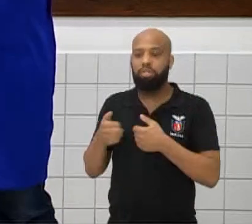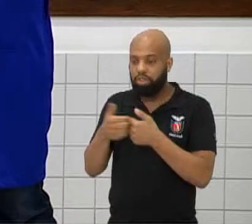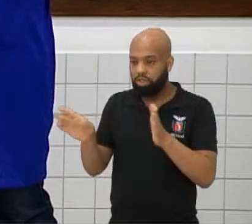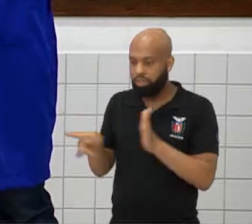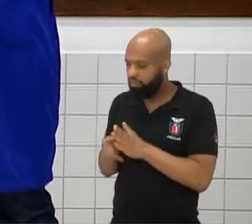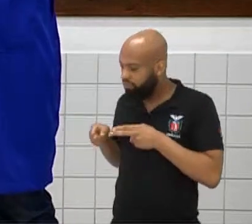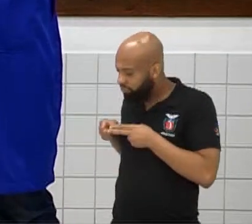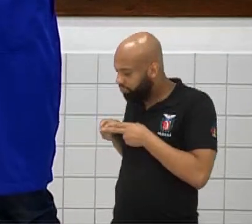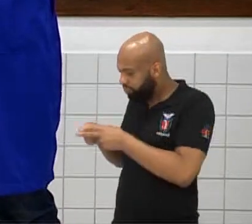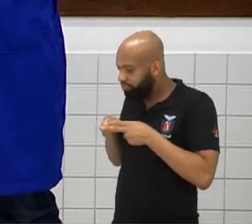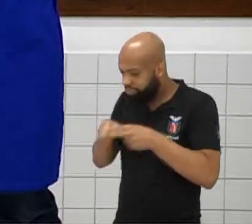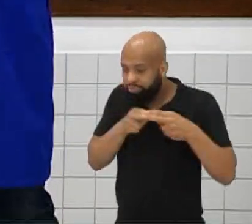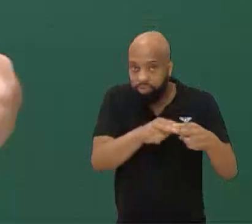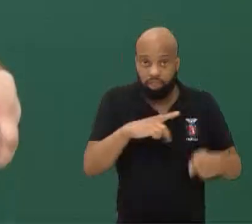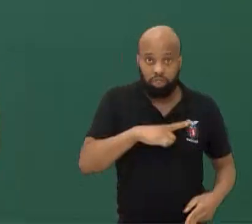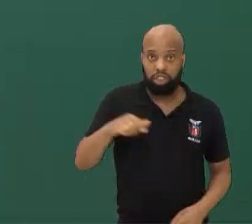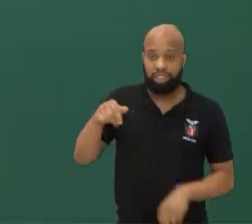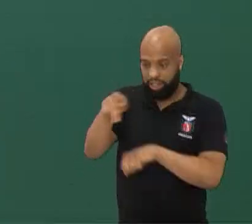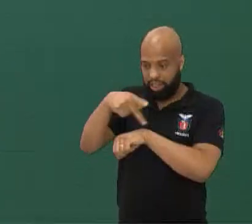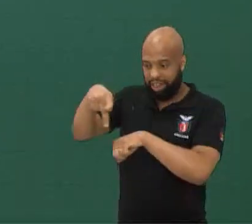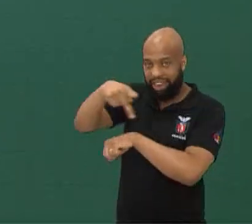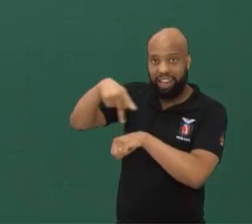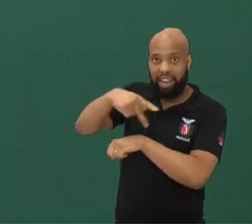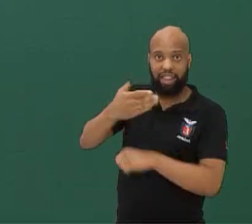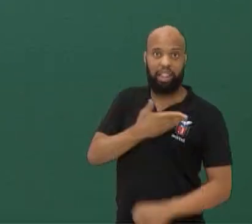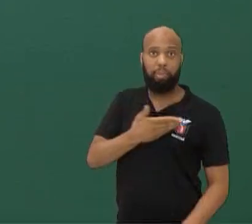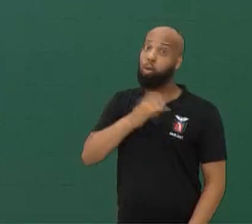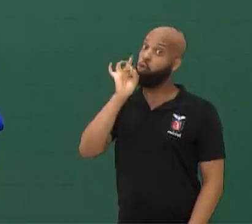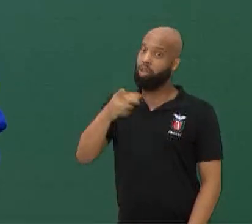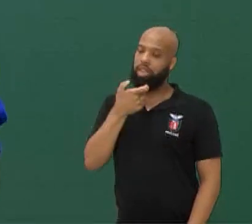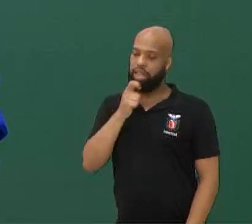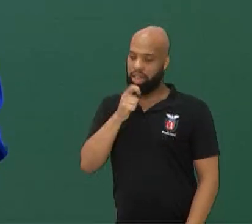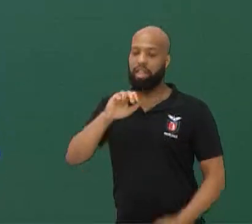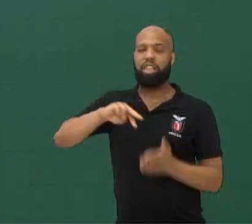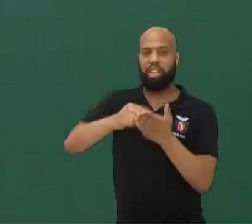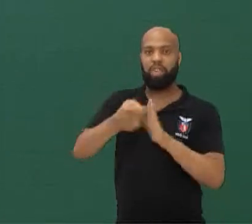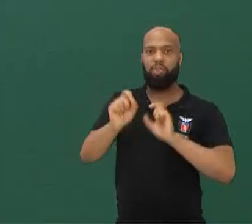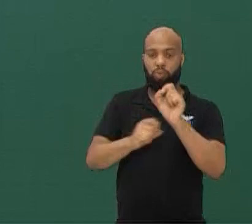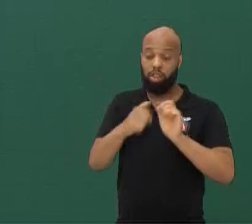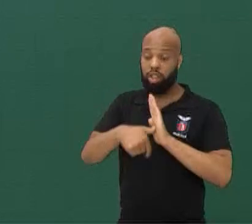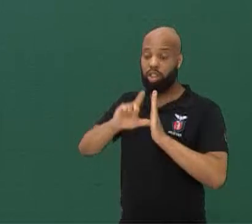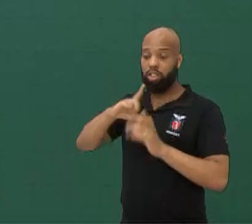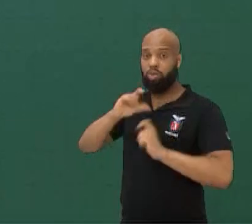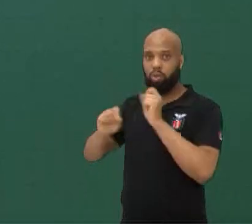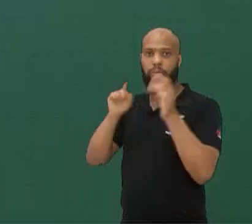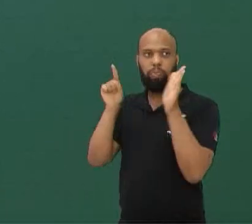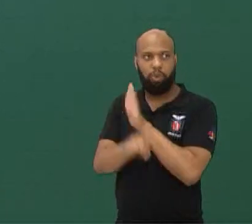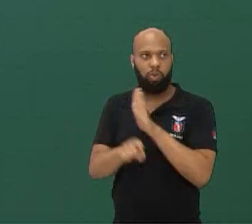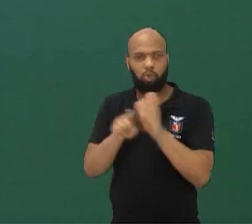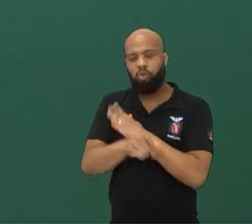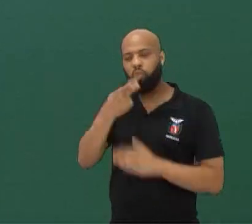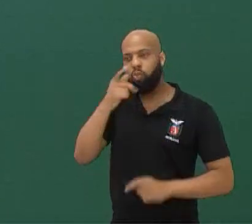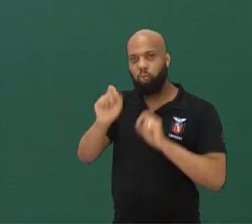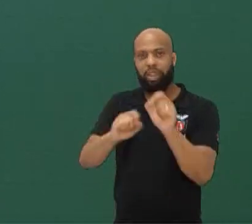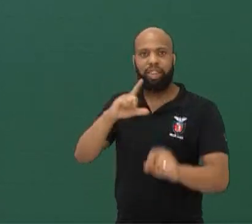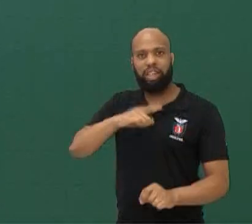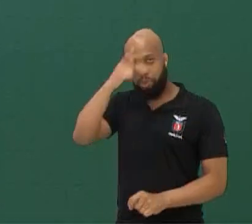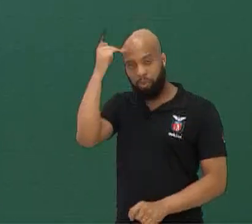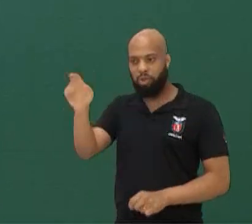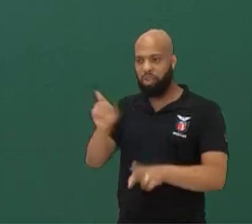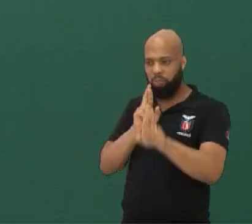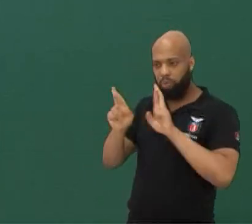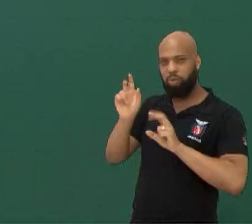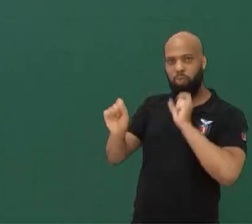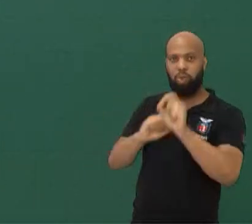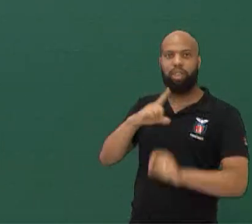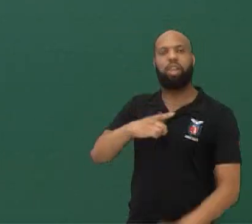portos brasileiros às nações amigas, a Inglaterra. O que significava? Antes, a gente estava falando do quiz. A galera está respondendo